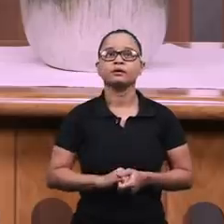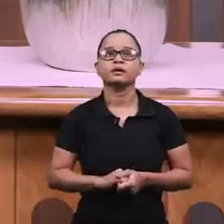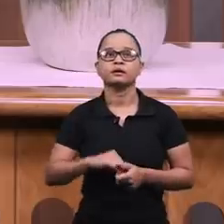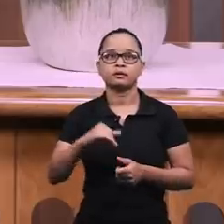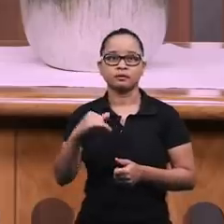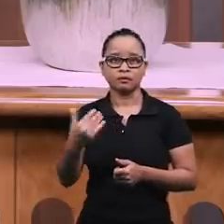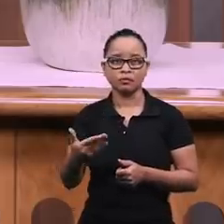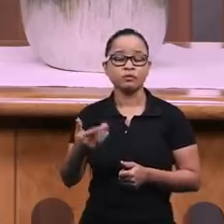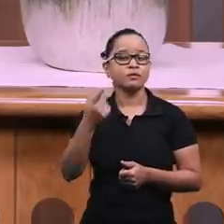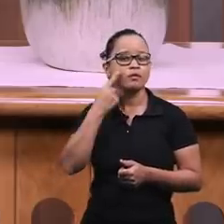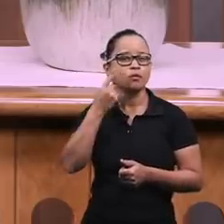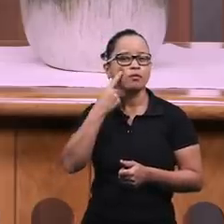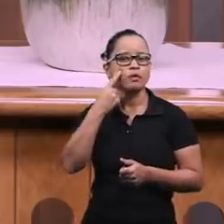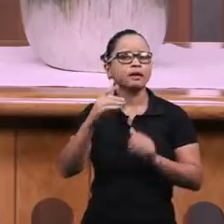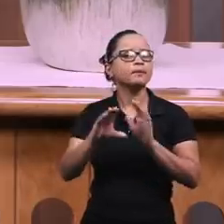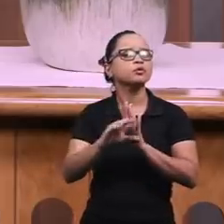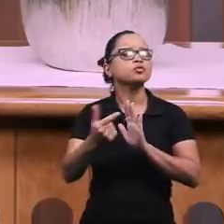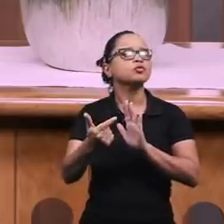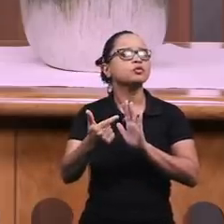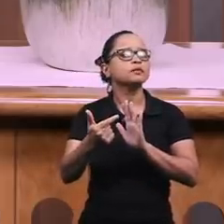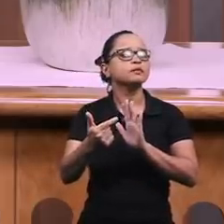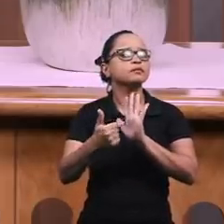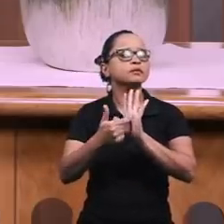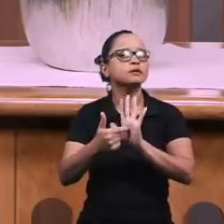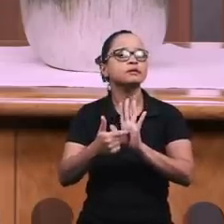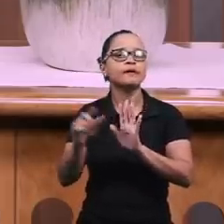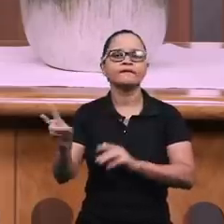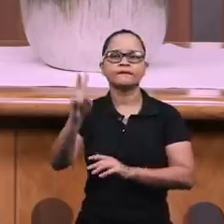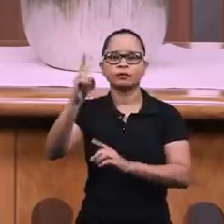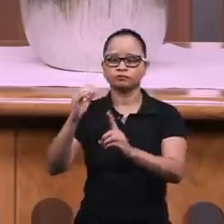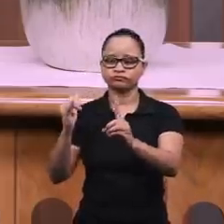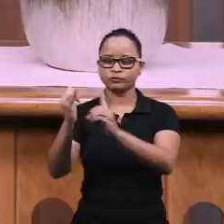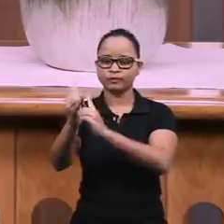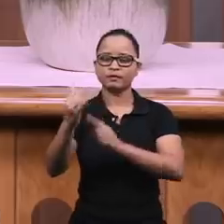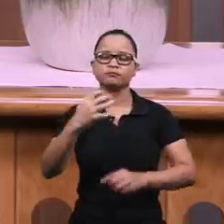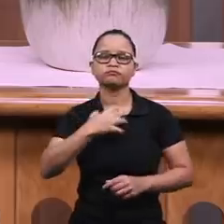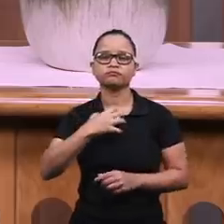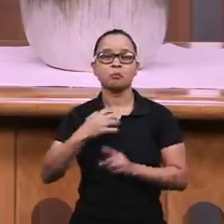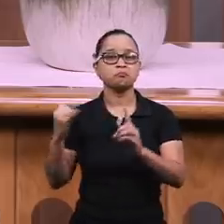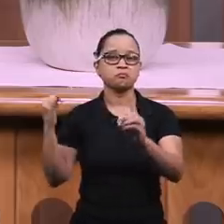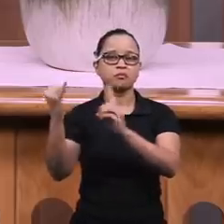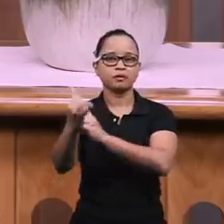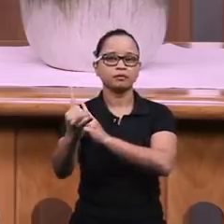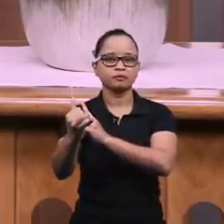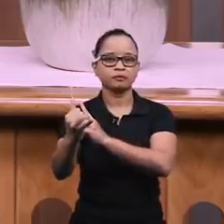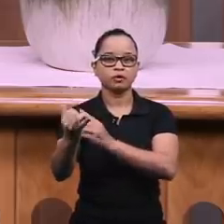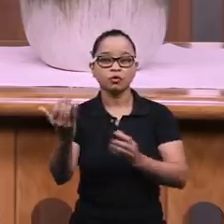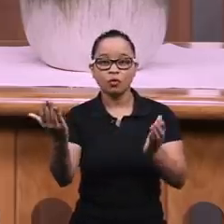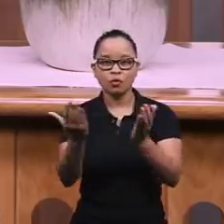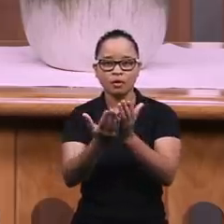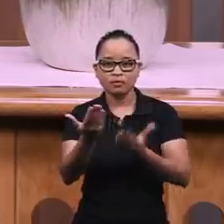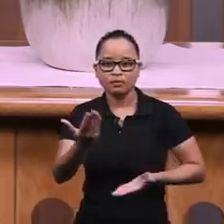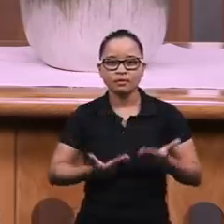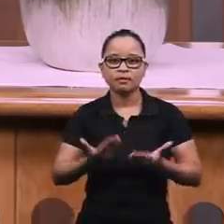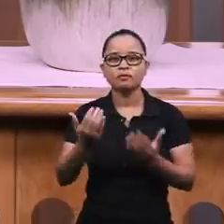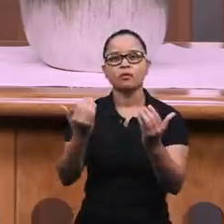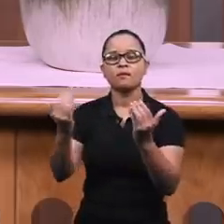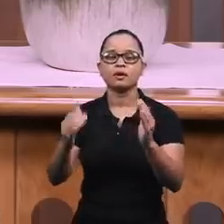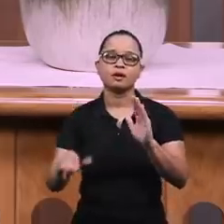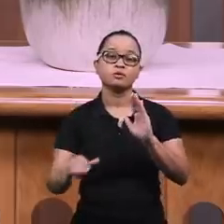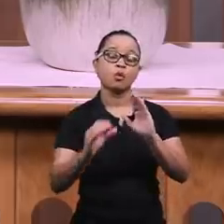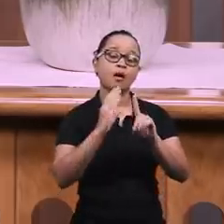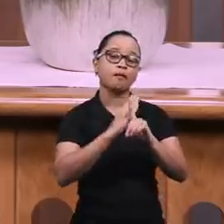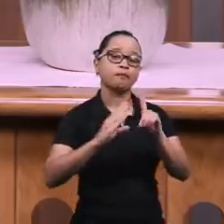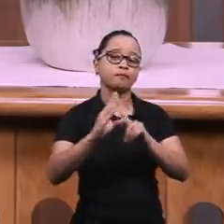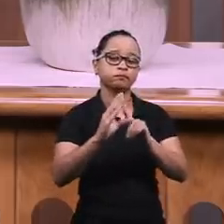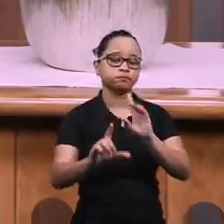4 e 5 e os irmãos ou então trazer os valores proféticos é que estão à disposição do cliente do cliente comparado ao culto da Lei